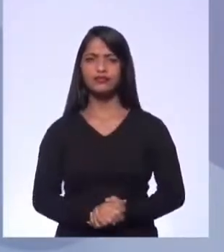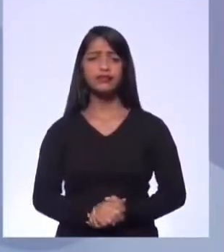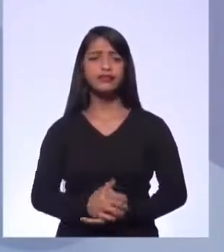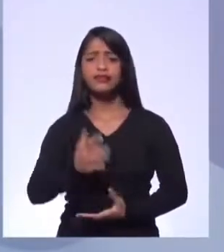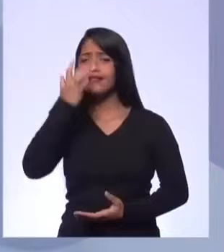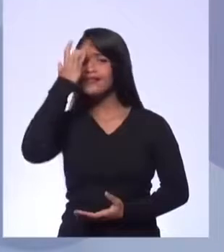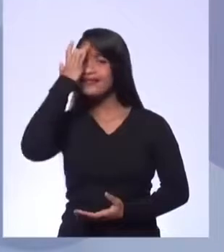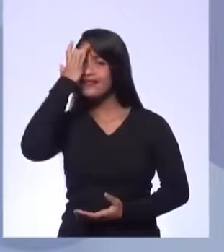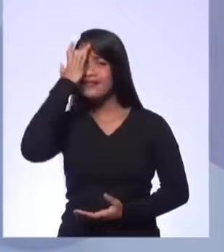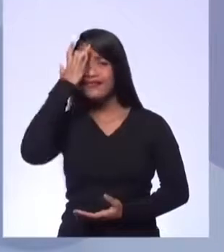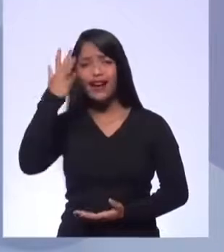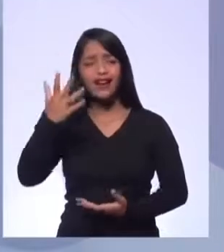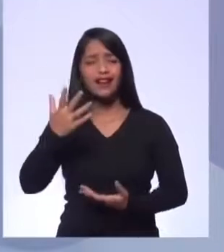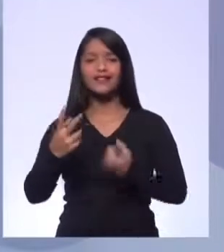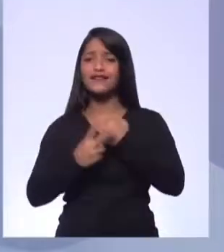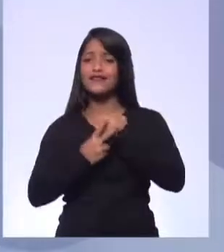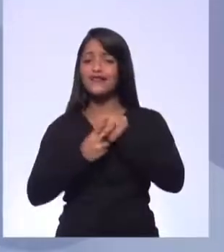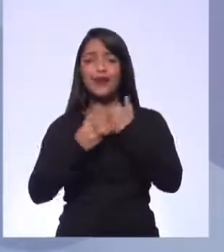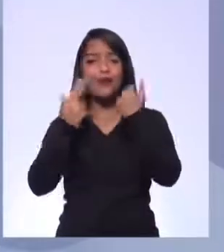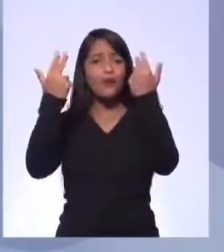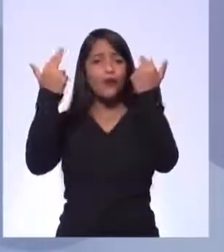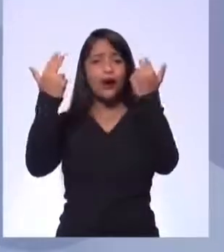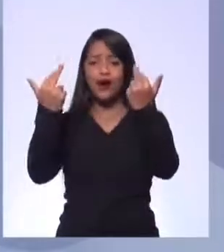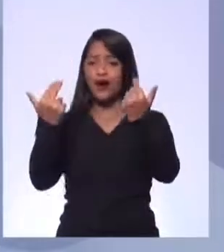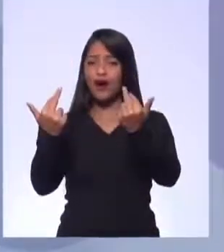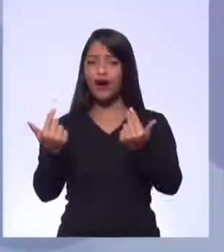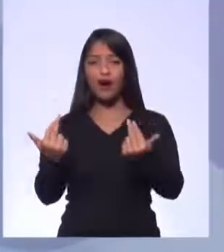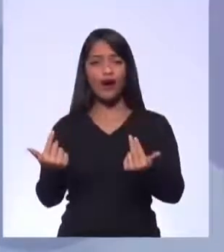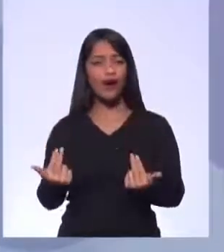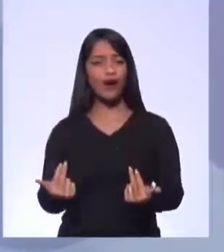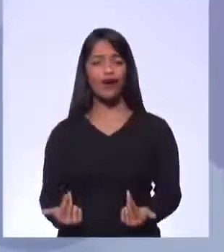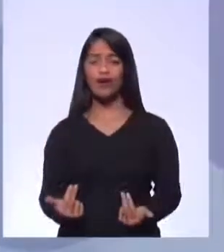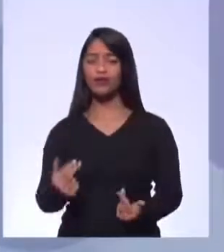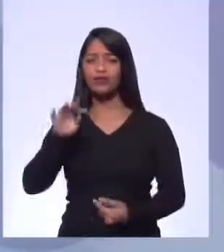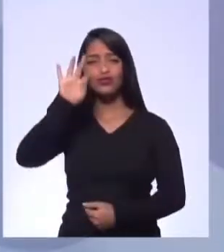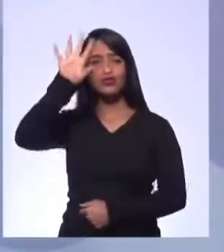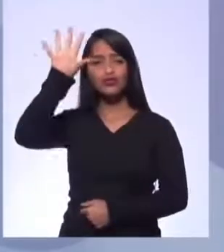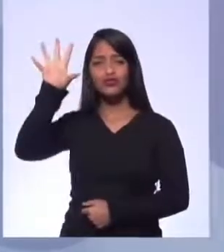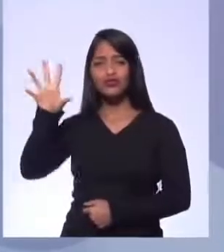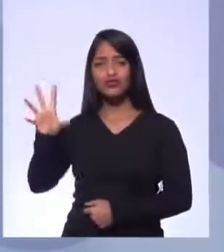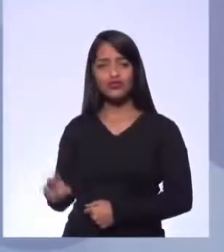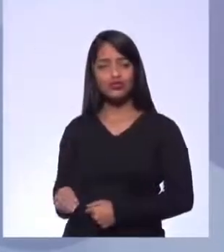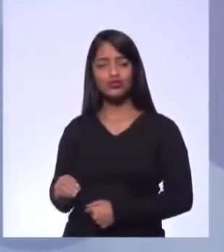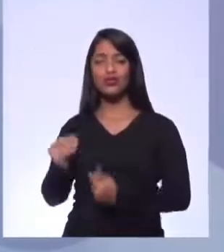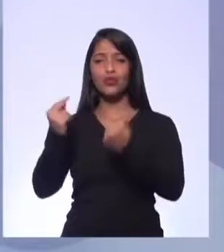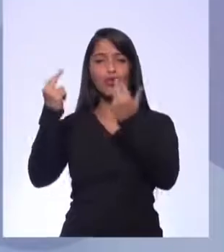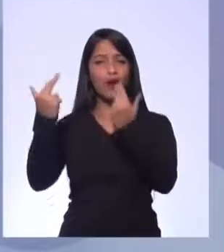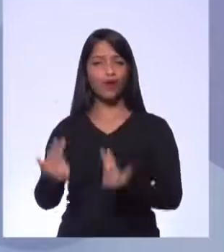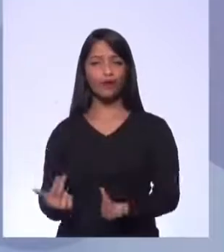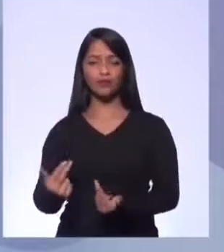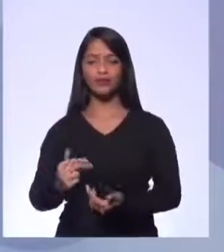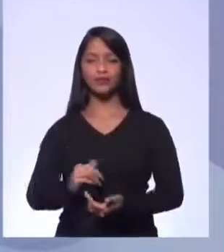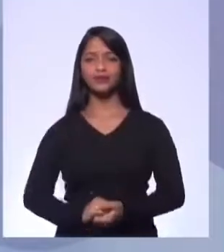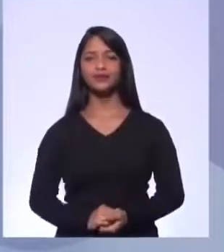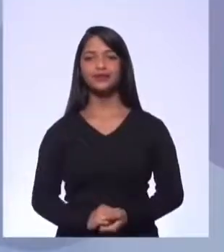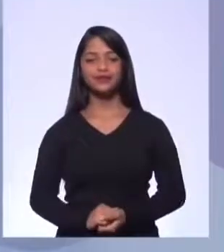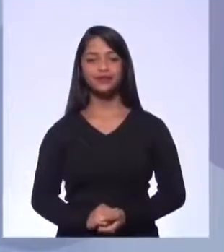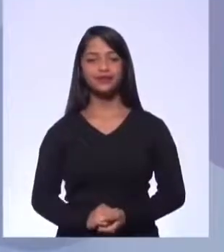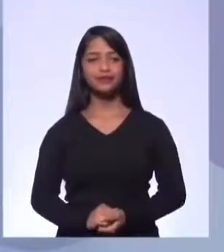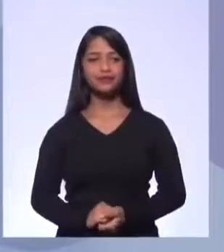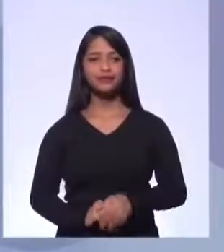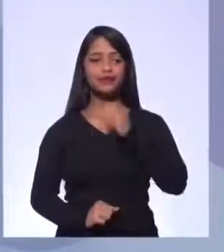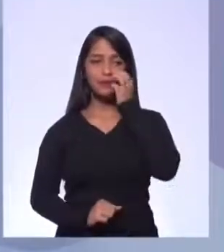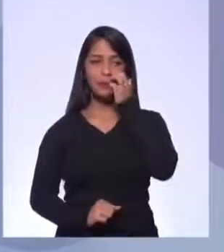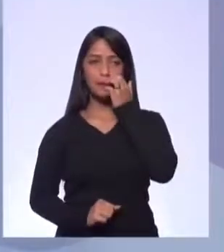conjugação. Olha que beleza. Tem, é tudo igual. Ele é igual para todos os sujeitos, ok?